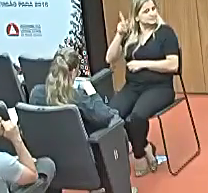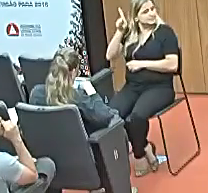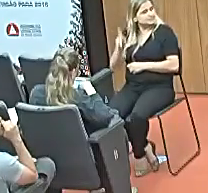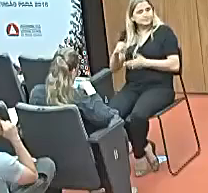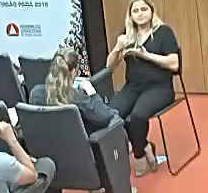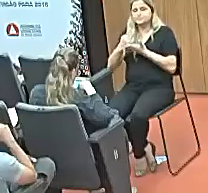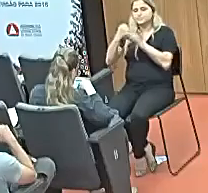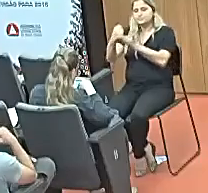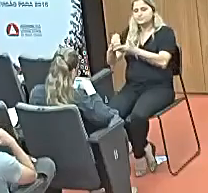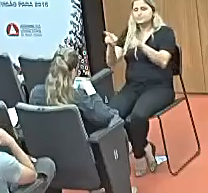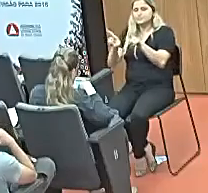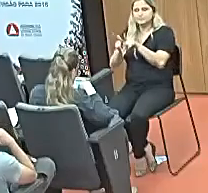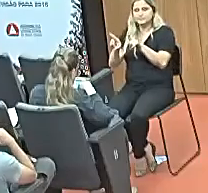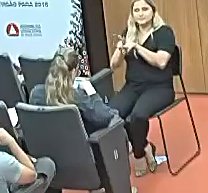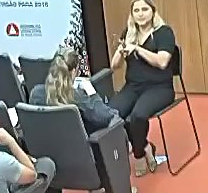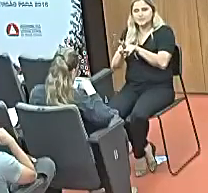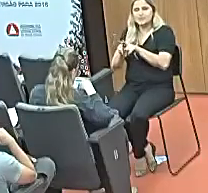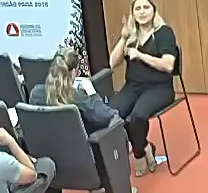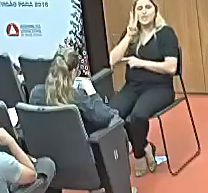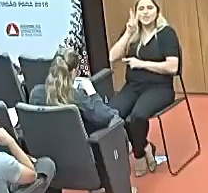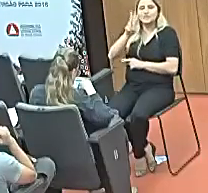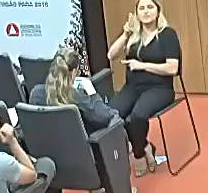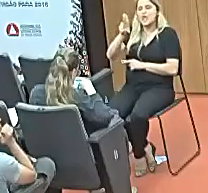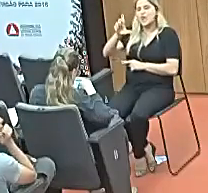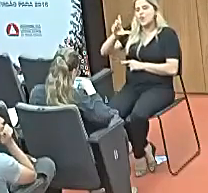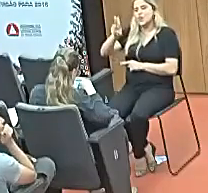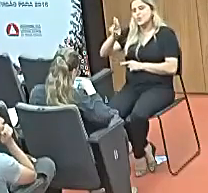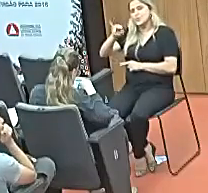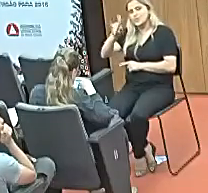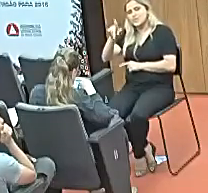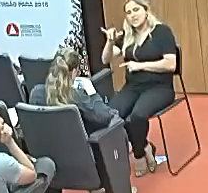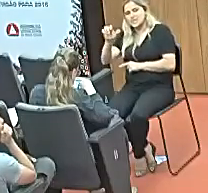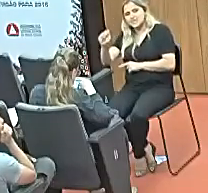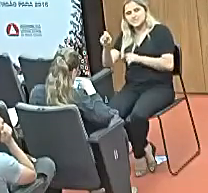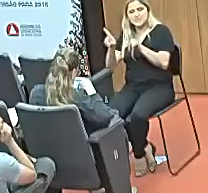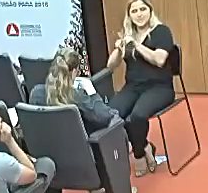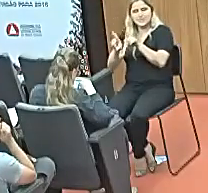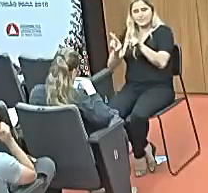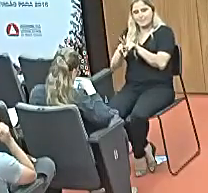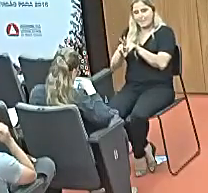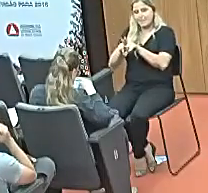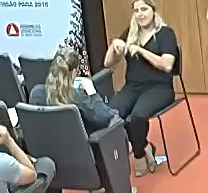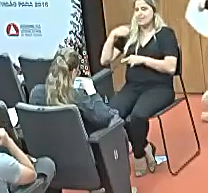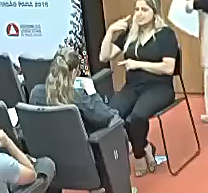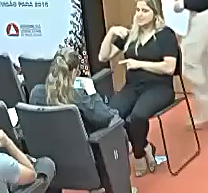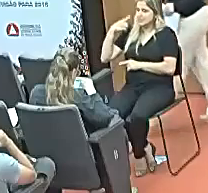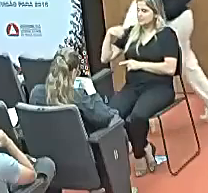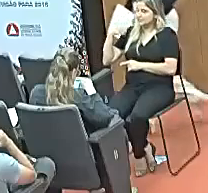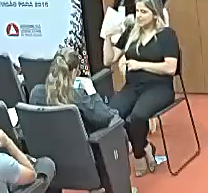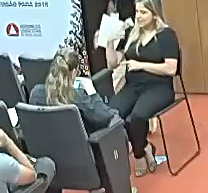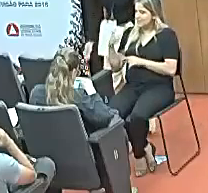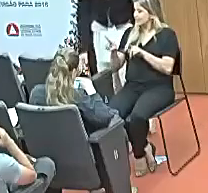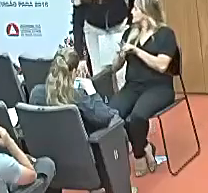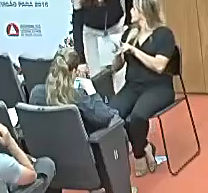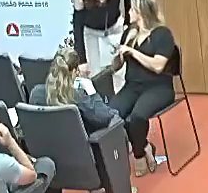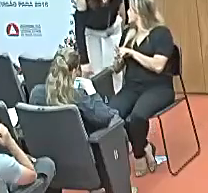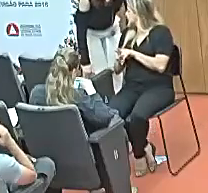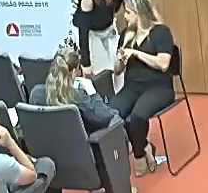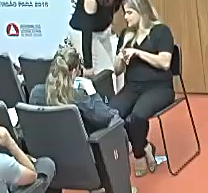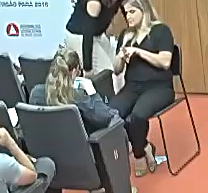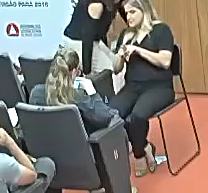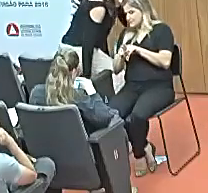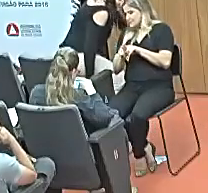estão vendo a luísa que foi assessora a clc deputados felizes e foi a primeira a assessora da comissão de